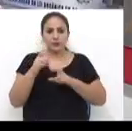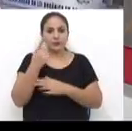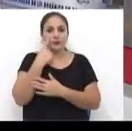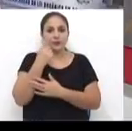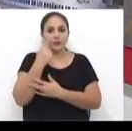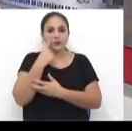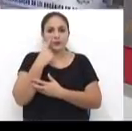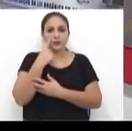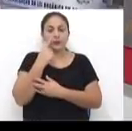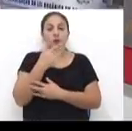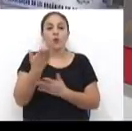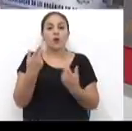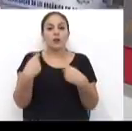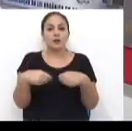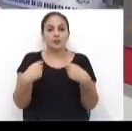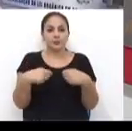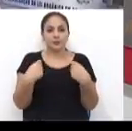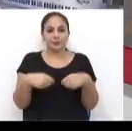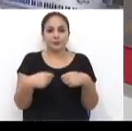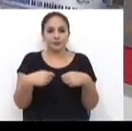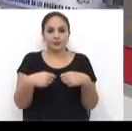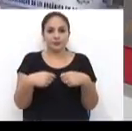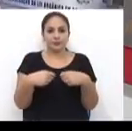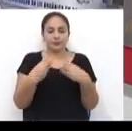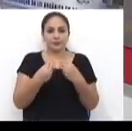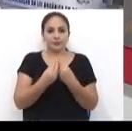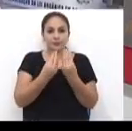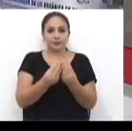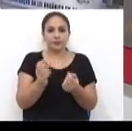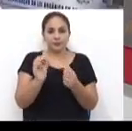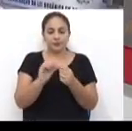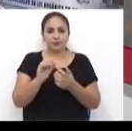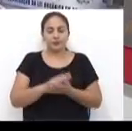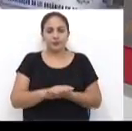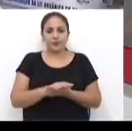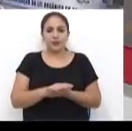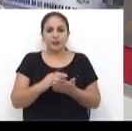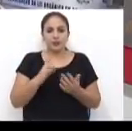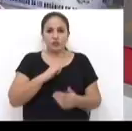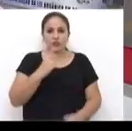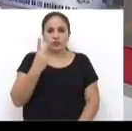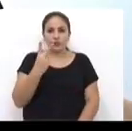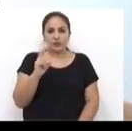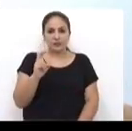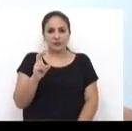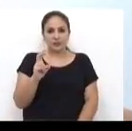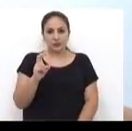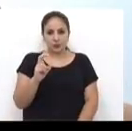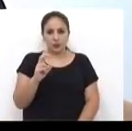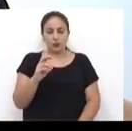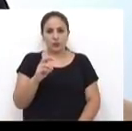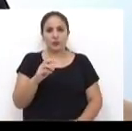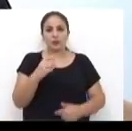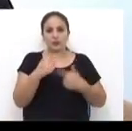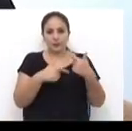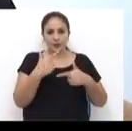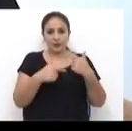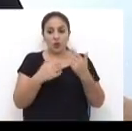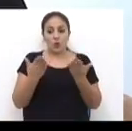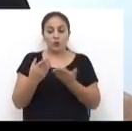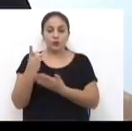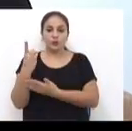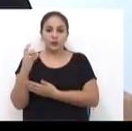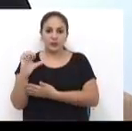inteirar melhor do assunto e vai verificar qual que serão as demandas, que são os encaminhamentos que serão feitos. Era 25 cooperados, hoje